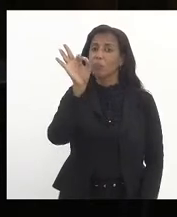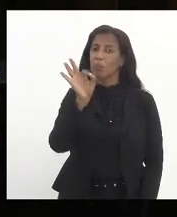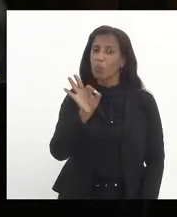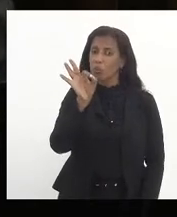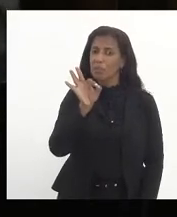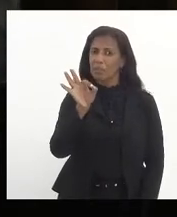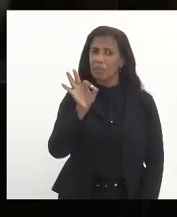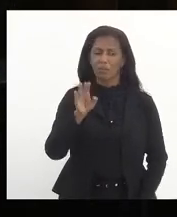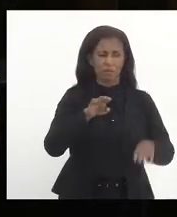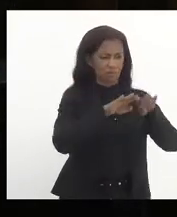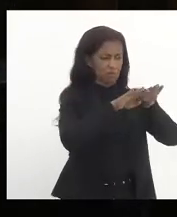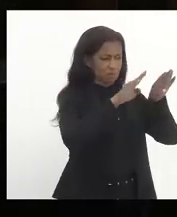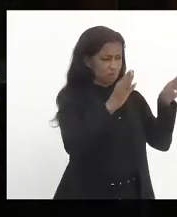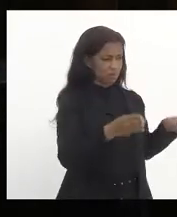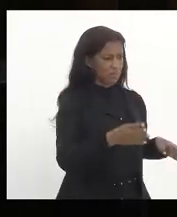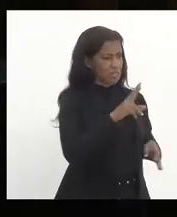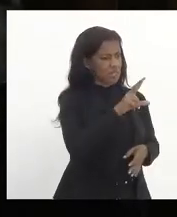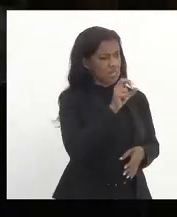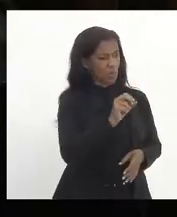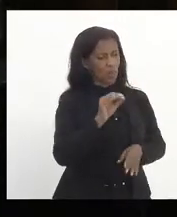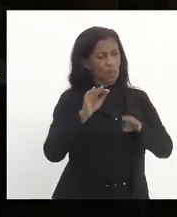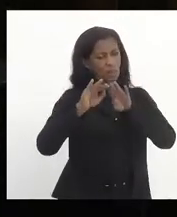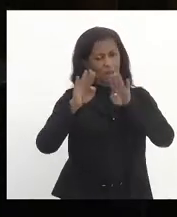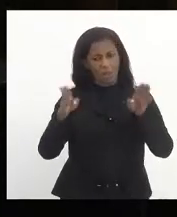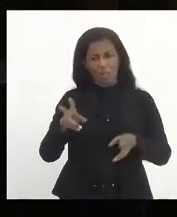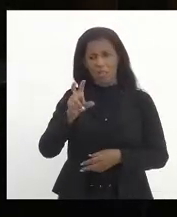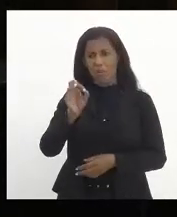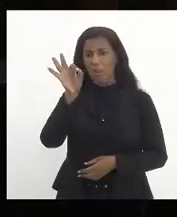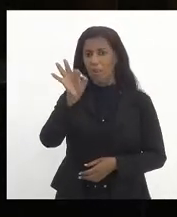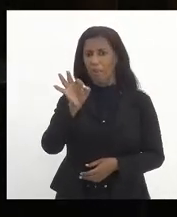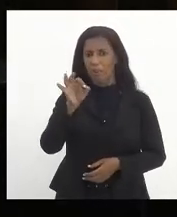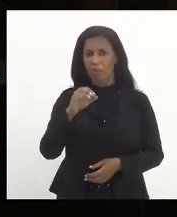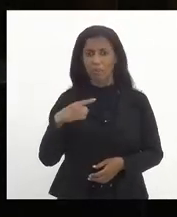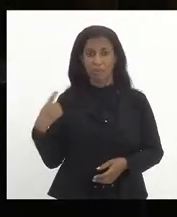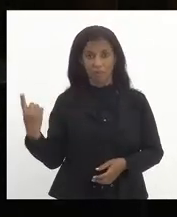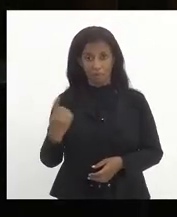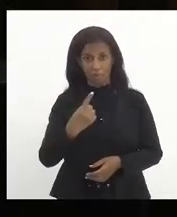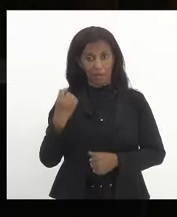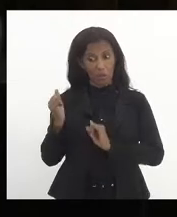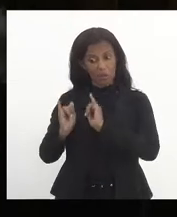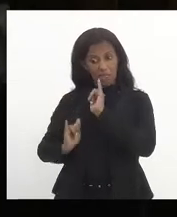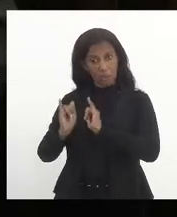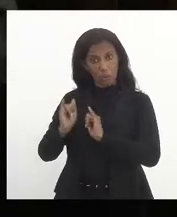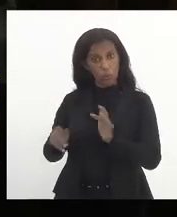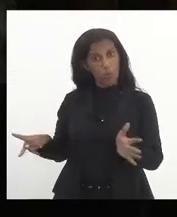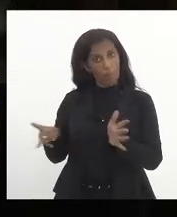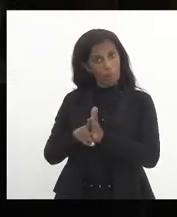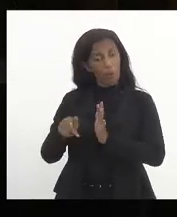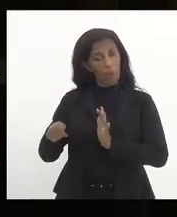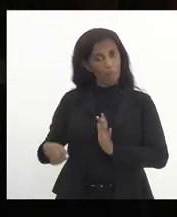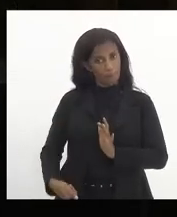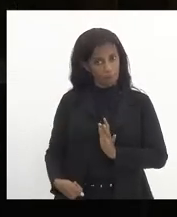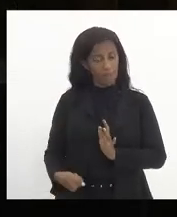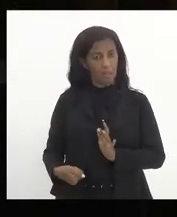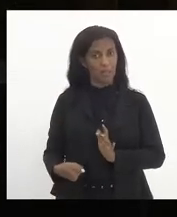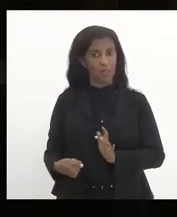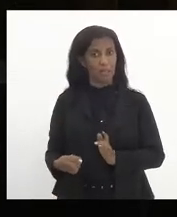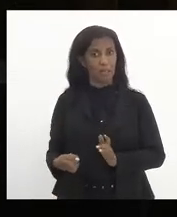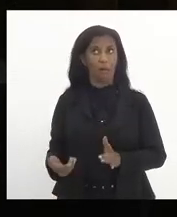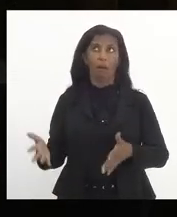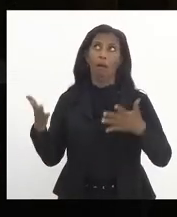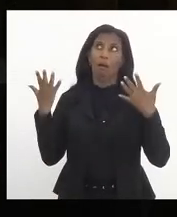50% delas fosse construída pela nossa indústria naval,